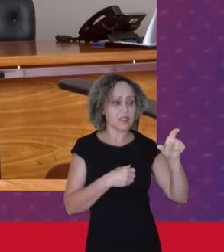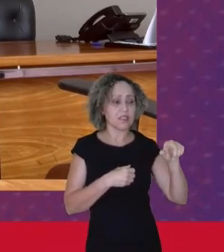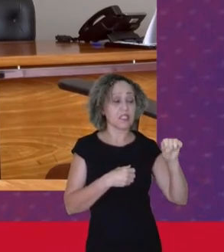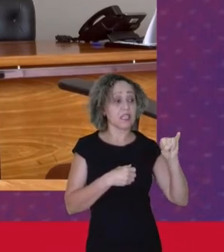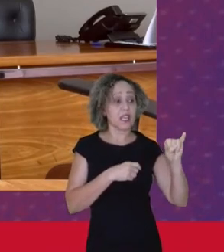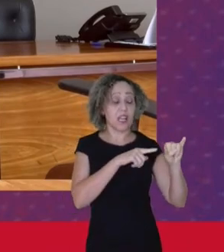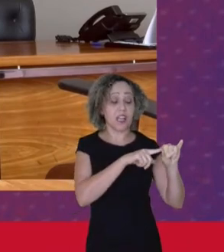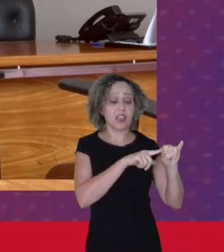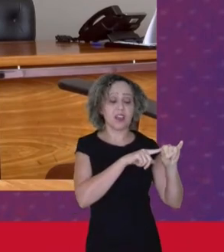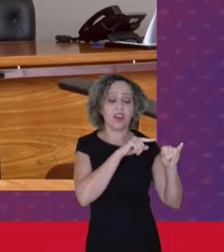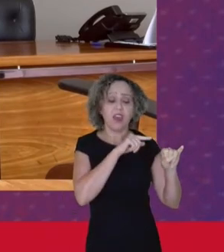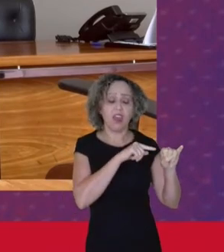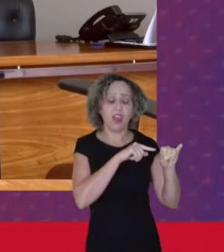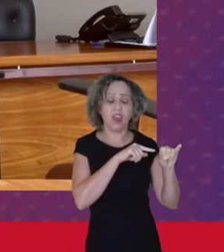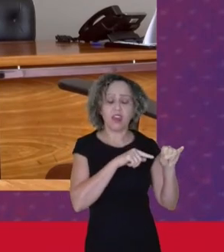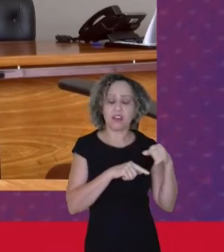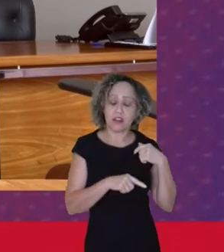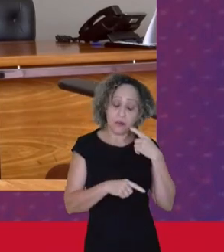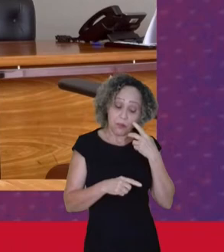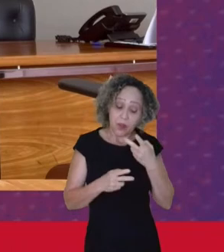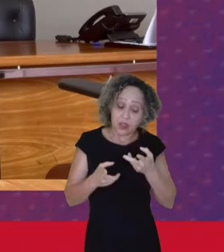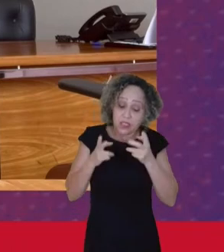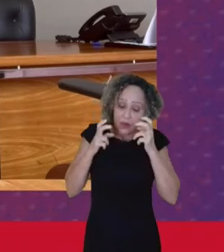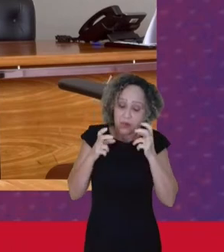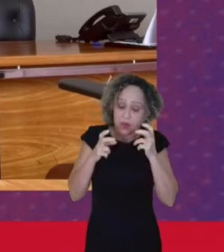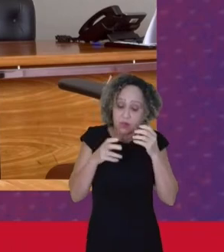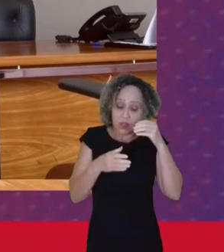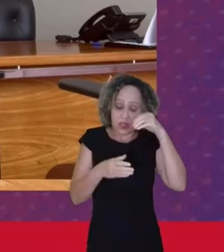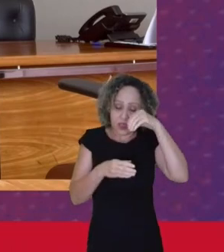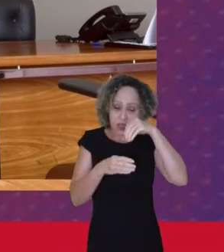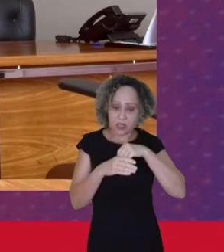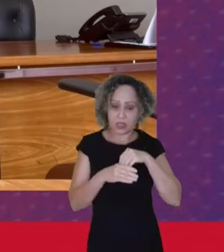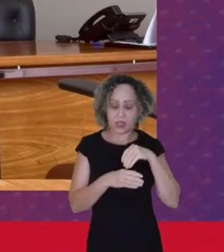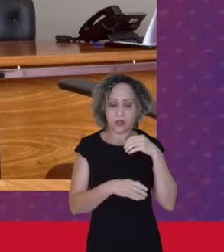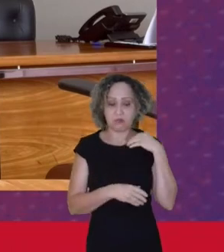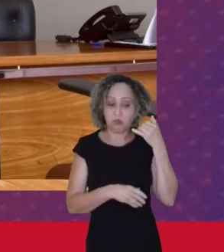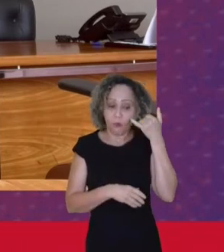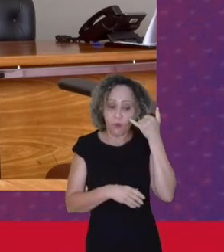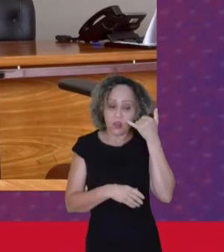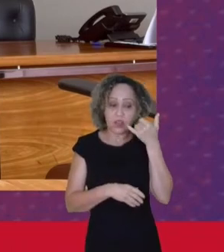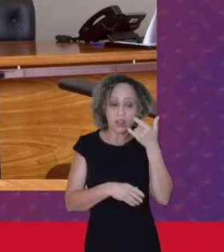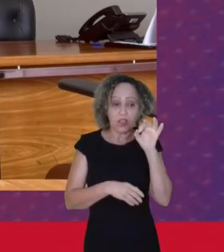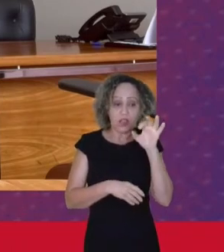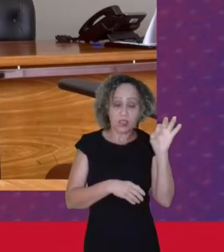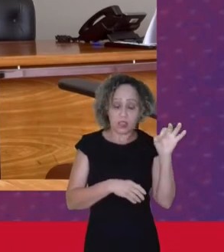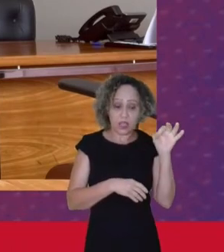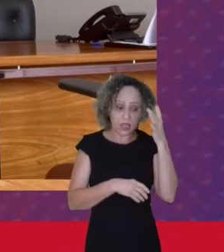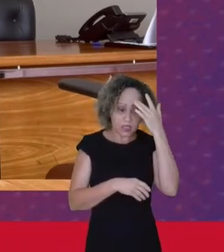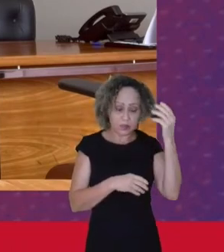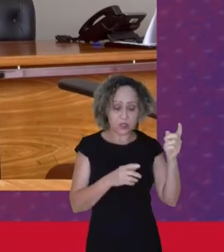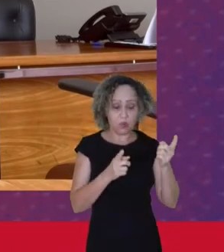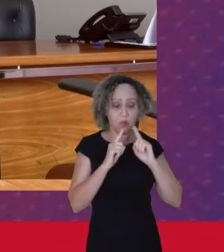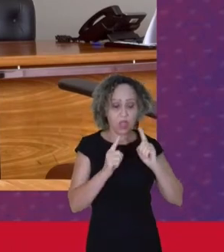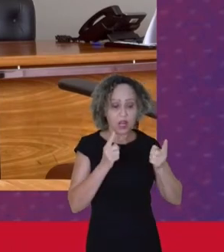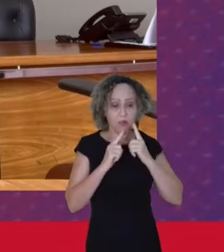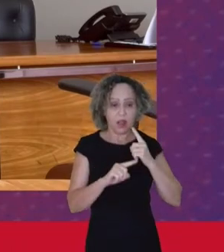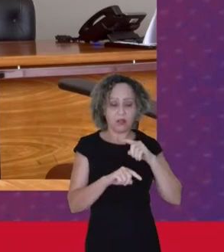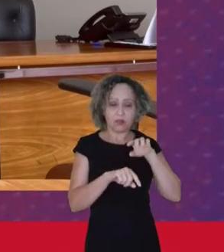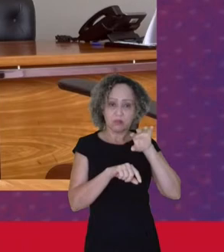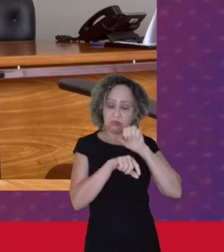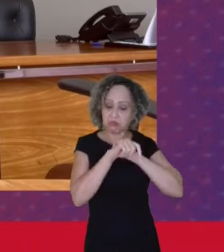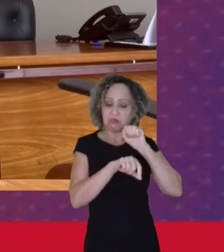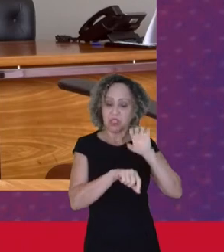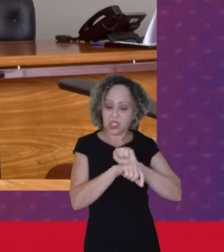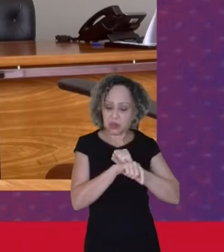humanos que a secretaria recebia através do Disque 100, da necessidade de a gente ter uma plataforma